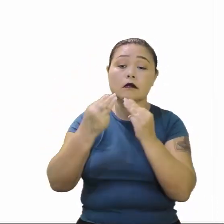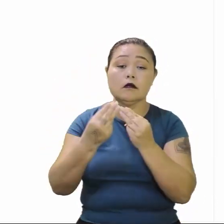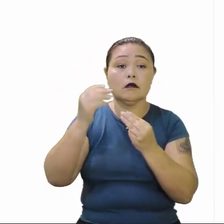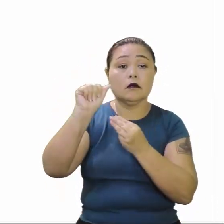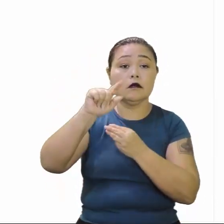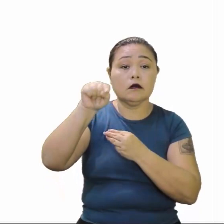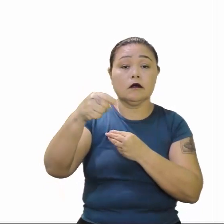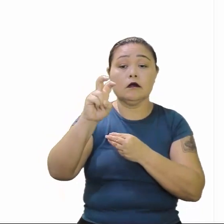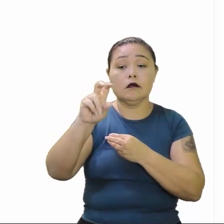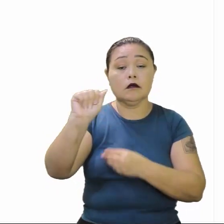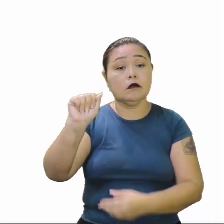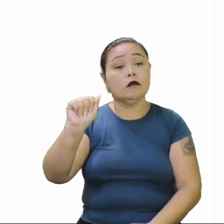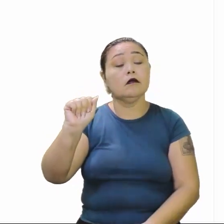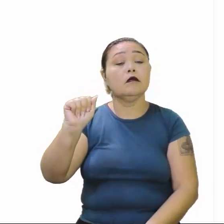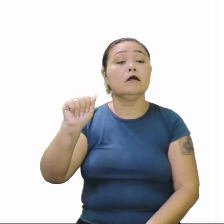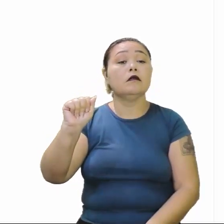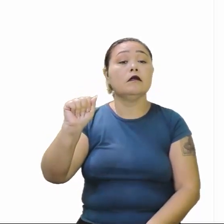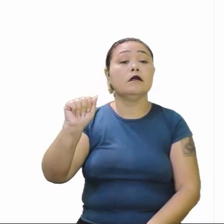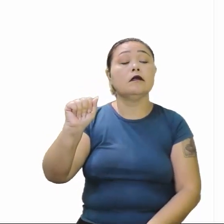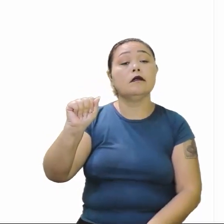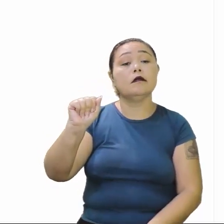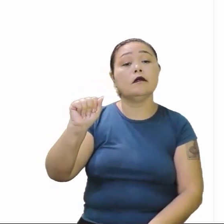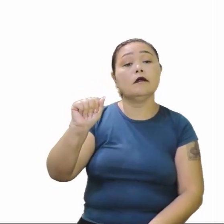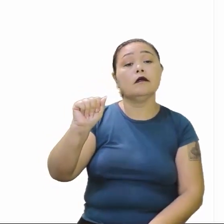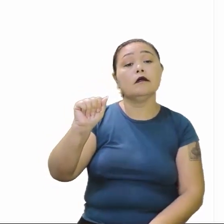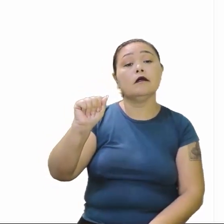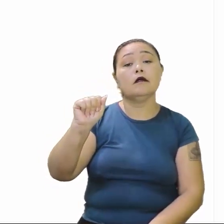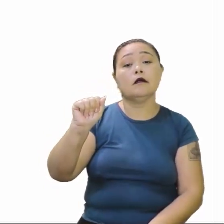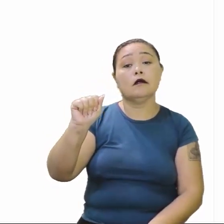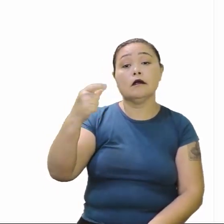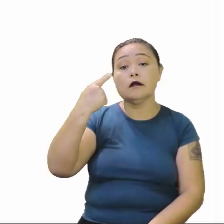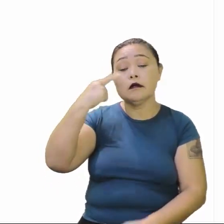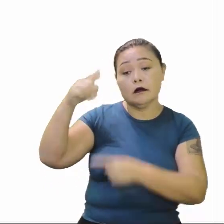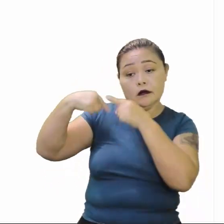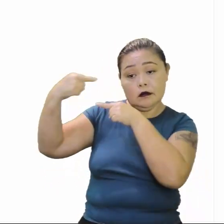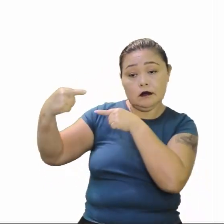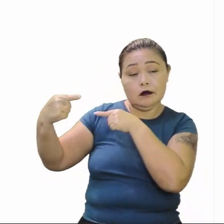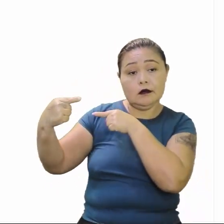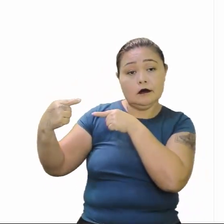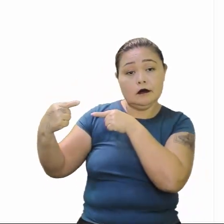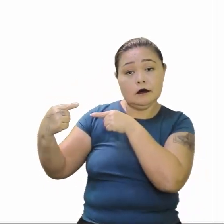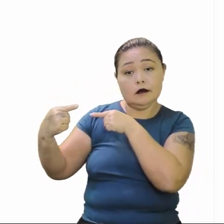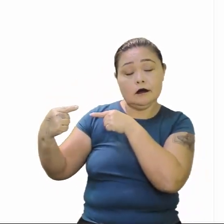1,5, a de B de A 1,5, e aí assim sucessivamente.